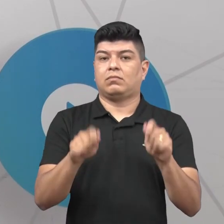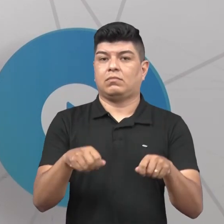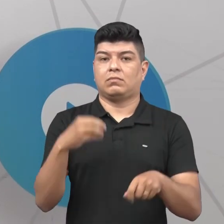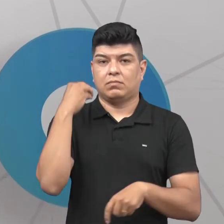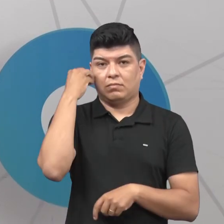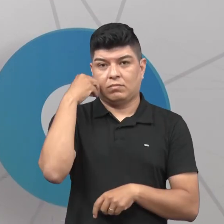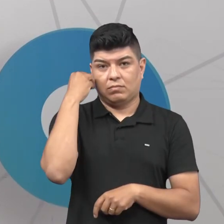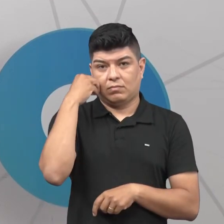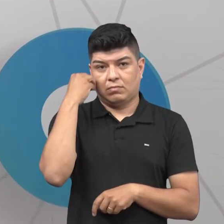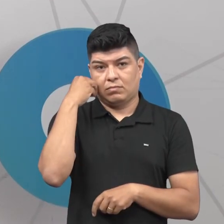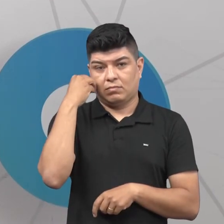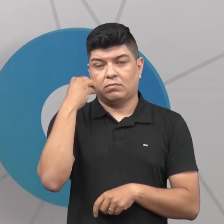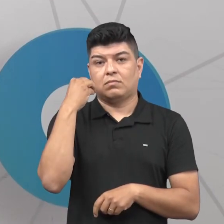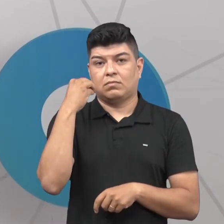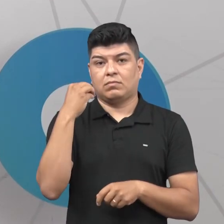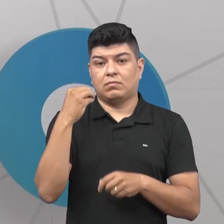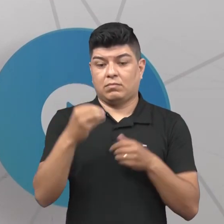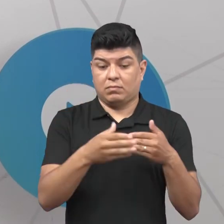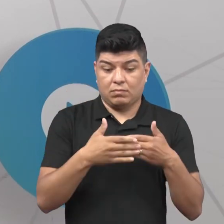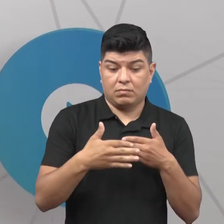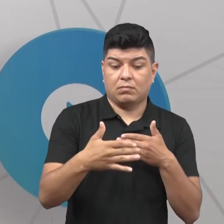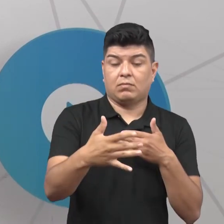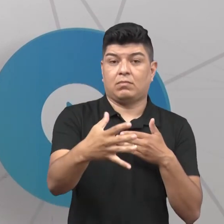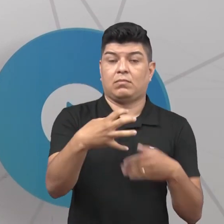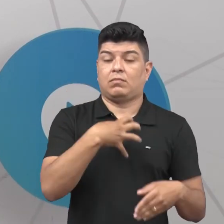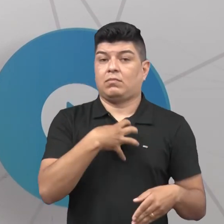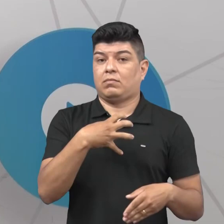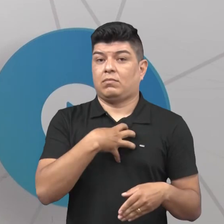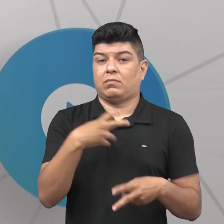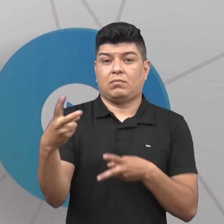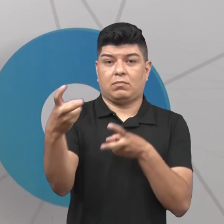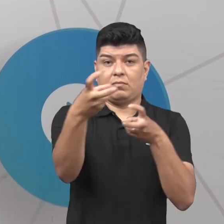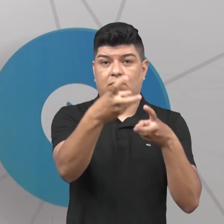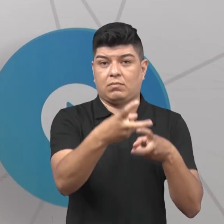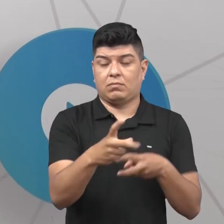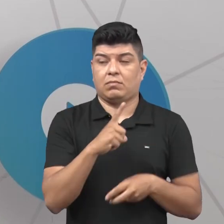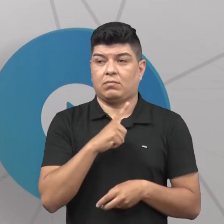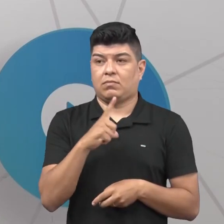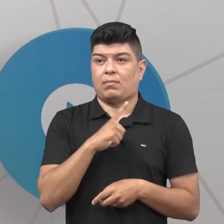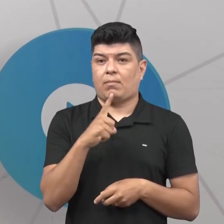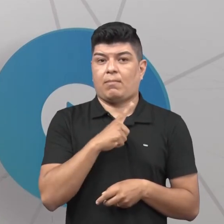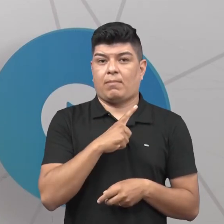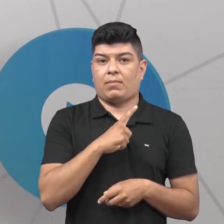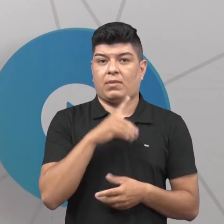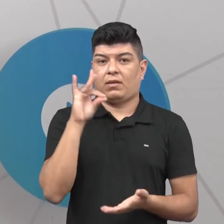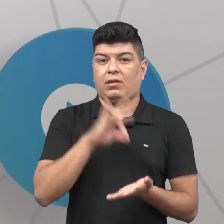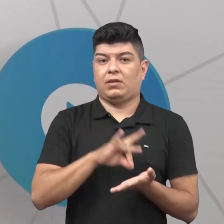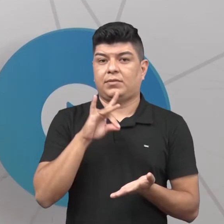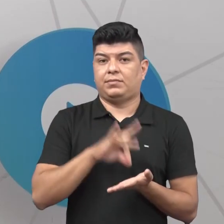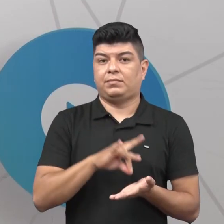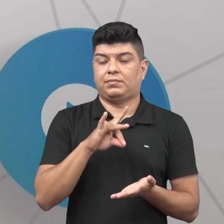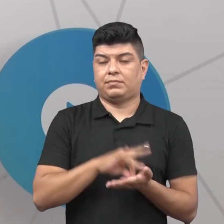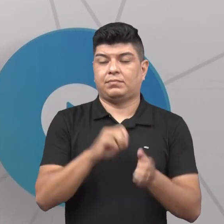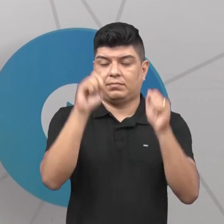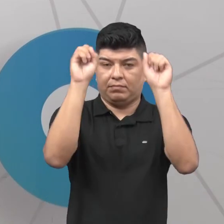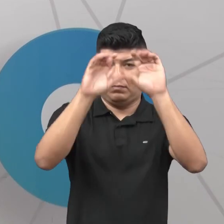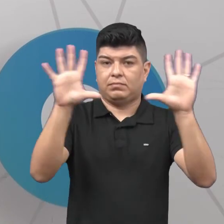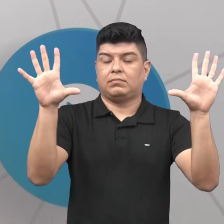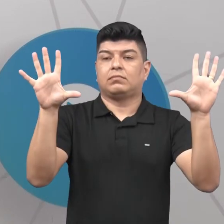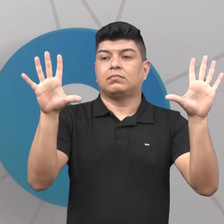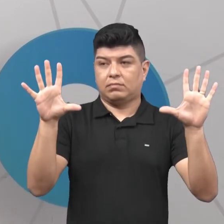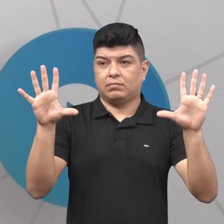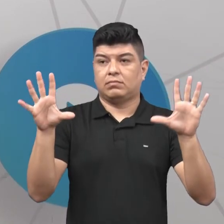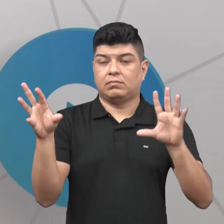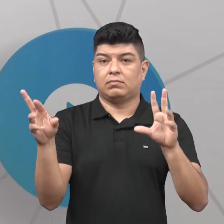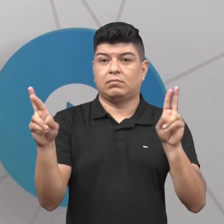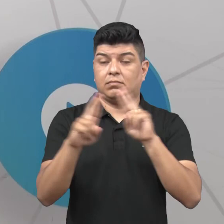experiência, ela vai partir então dos nossos sentidos, da percepção que nós temos e da realidade. E claro, isso estará